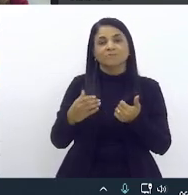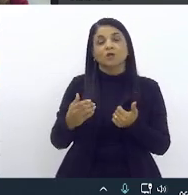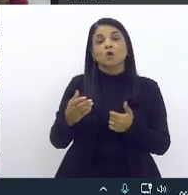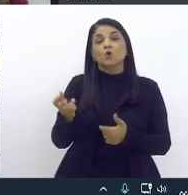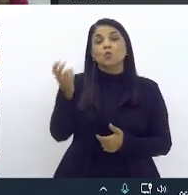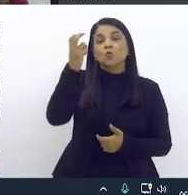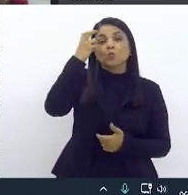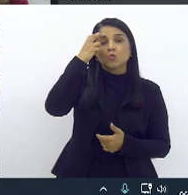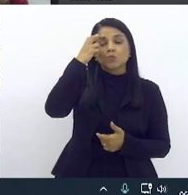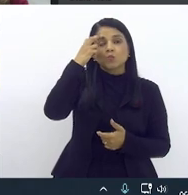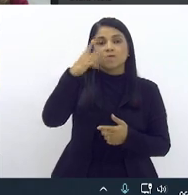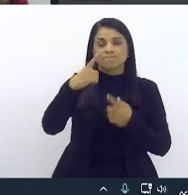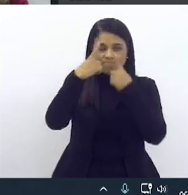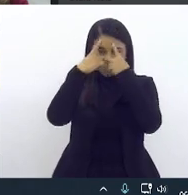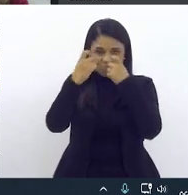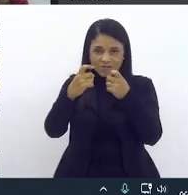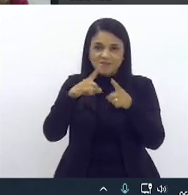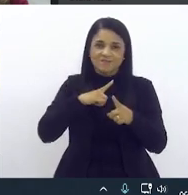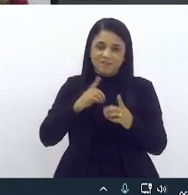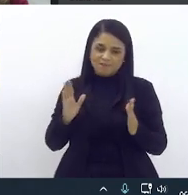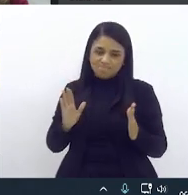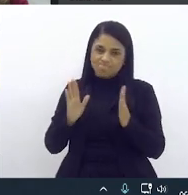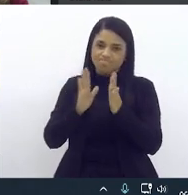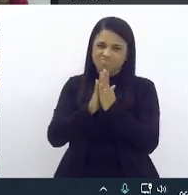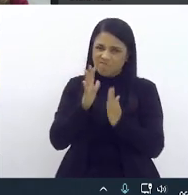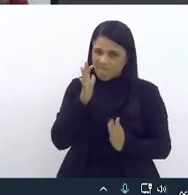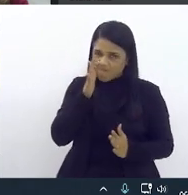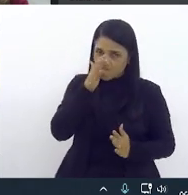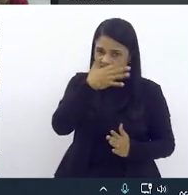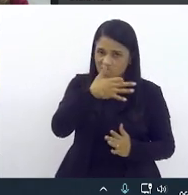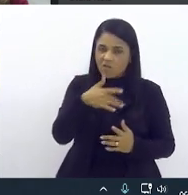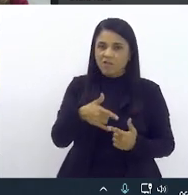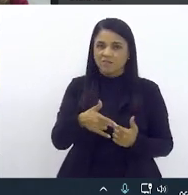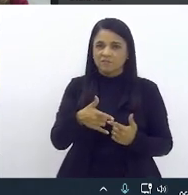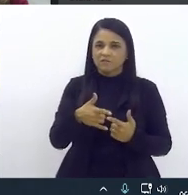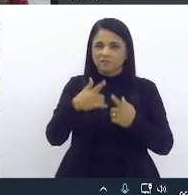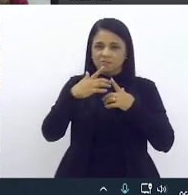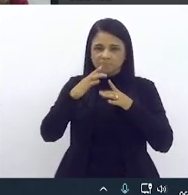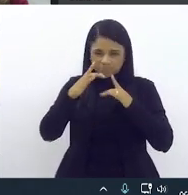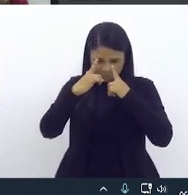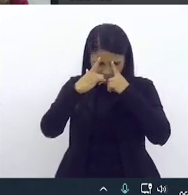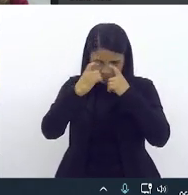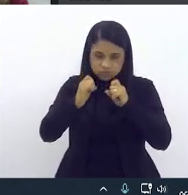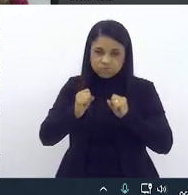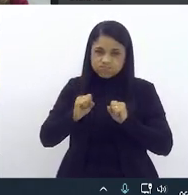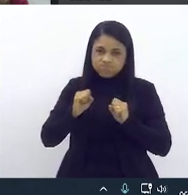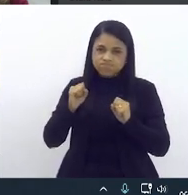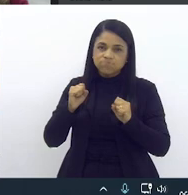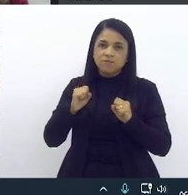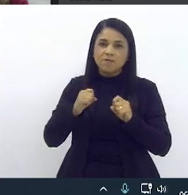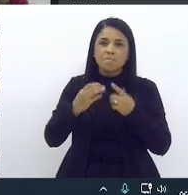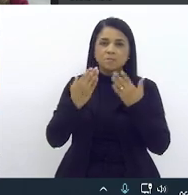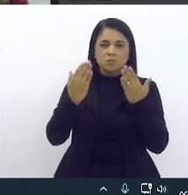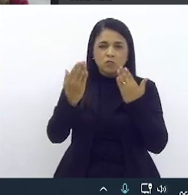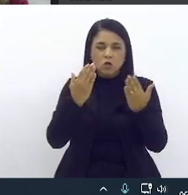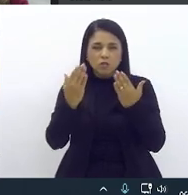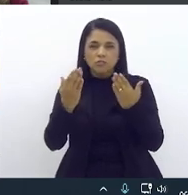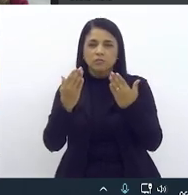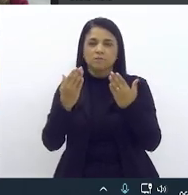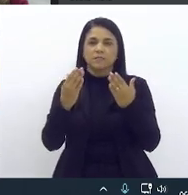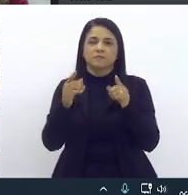De fazer o enfrentamento, a resistência de forma agressiva, emocionalmente, psicologicamente e